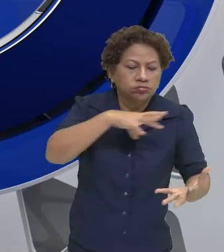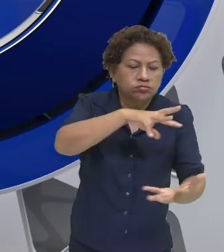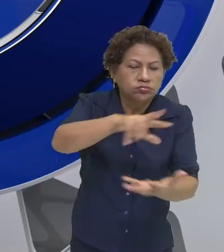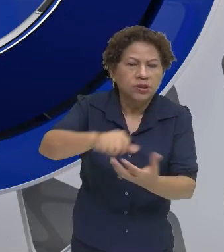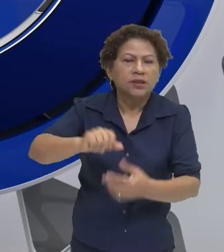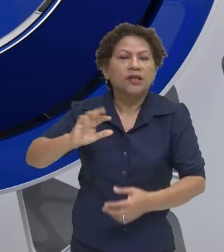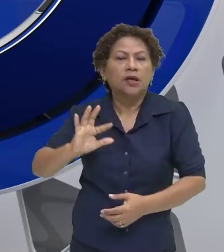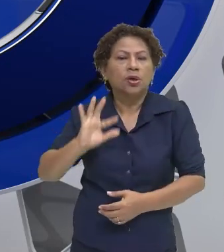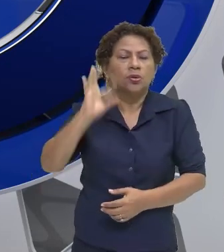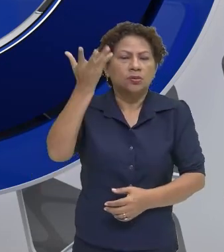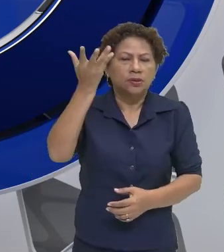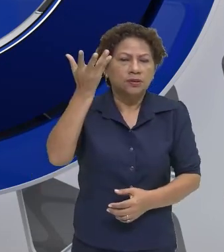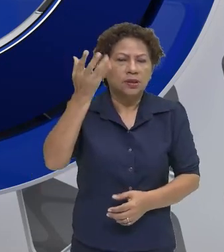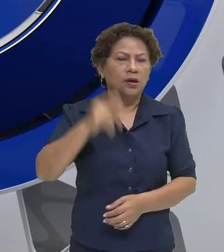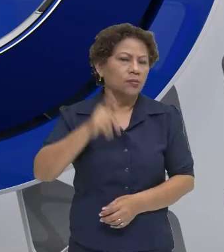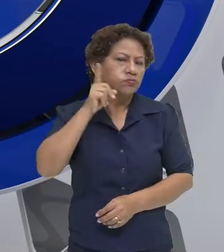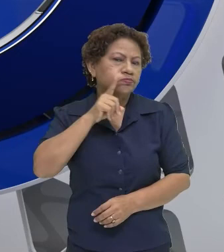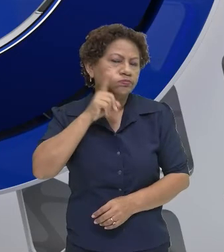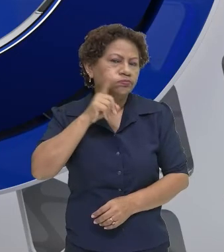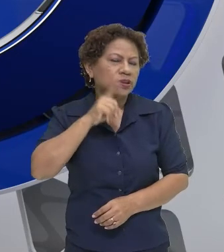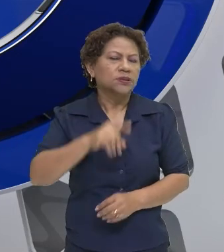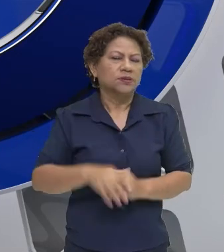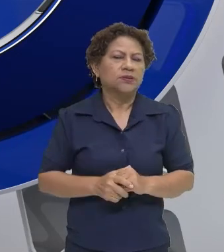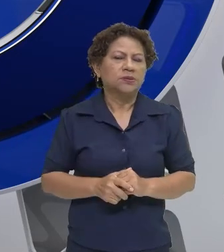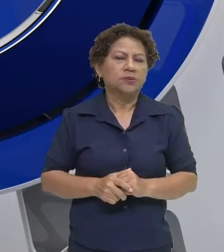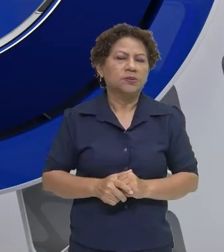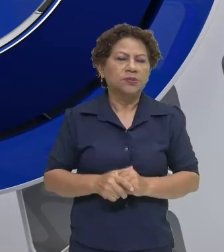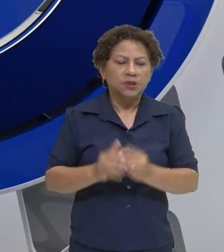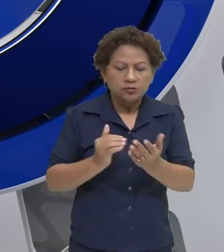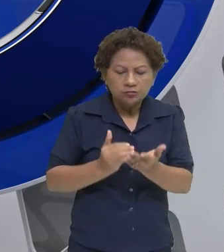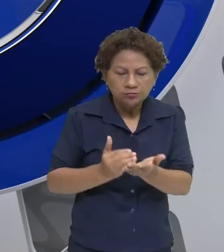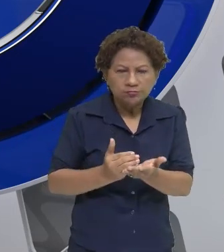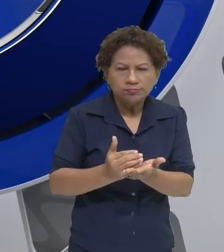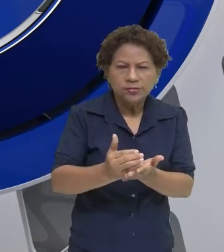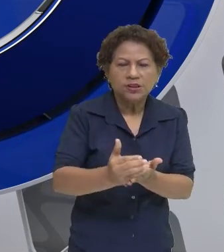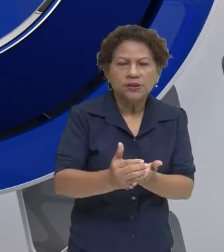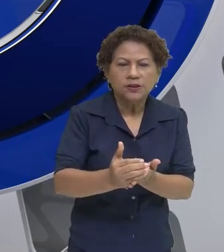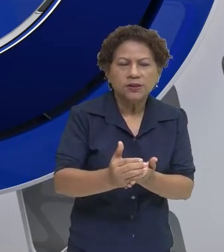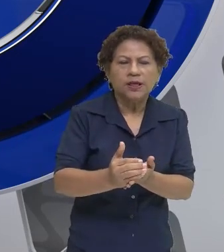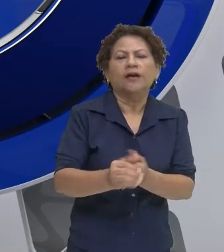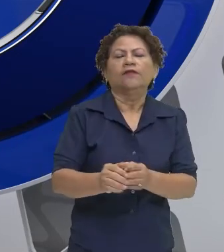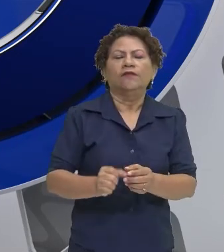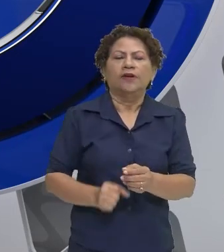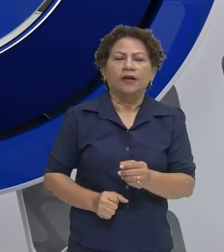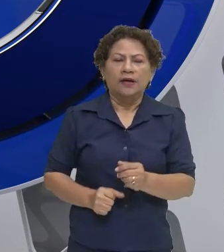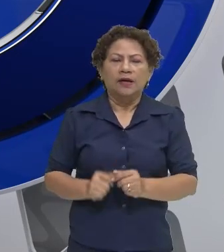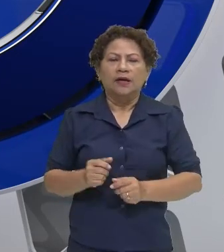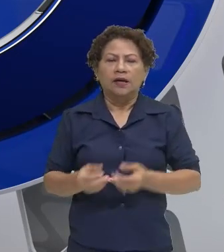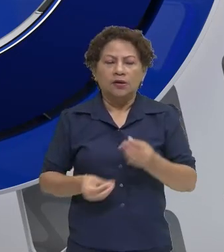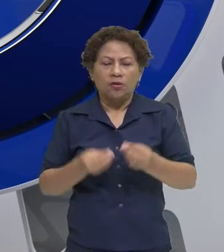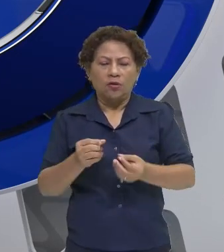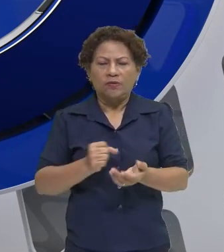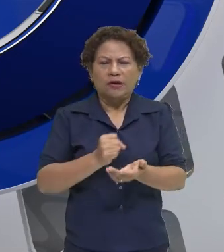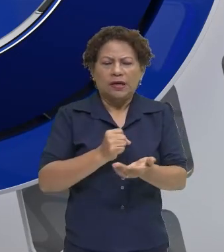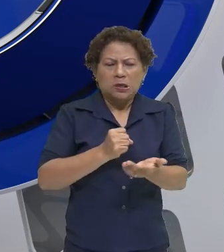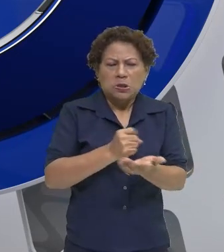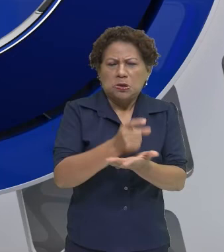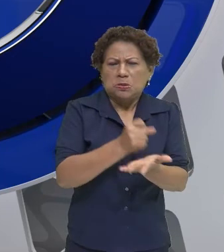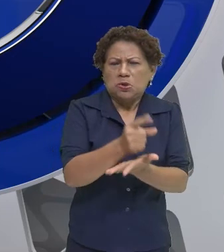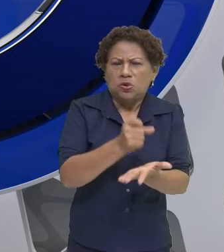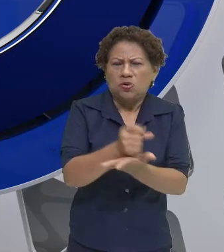surgiu, vivia vamos dizer, um consumismo, né? Sabemos que os Estados Unidos é o maior país que tem o